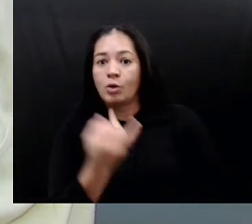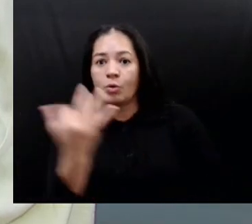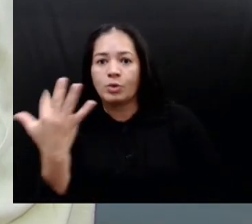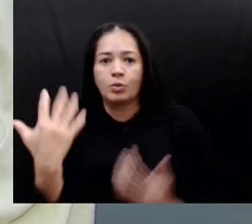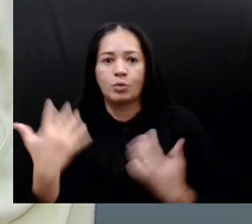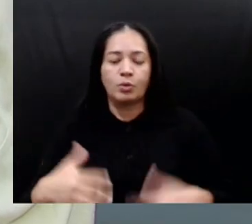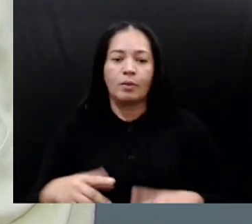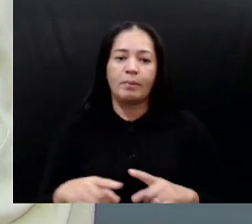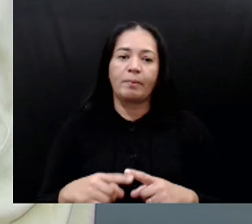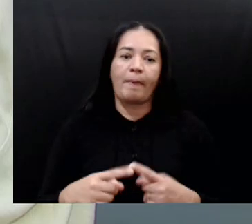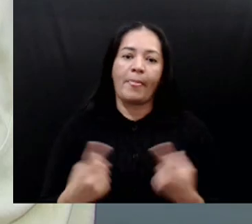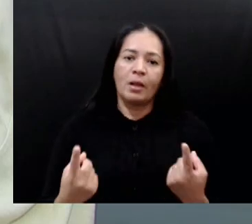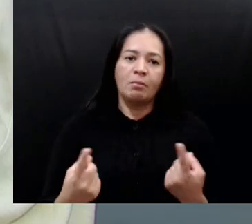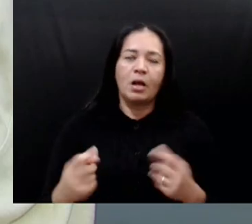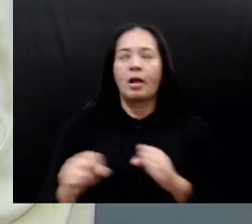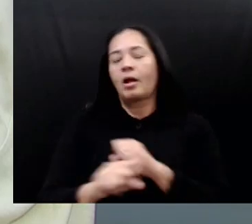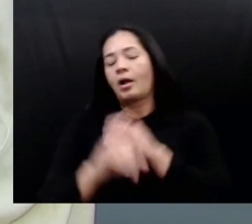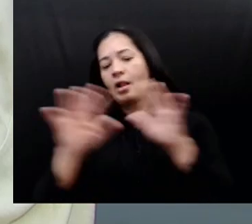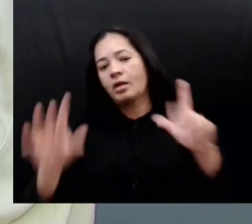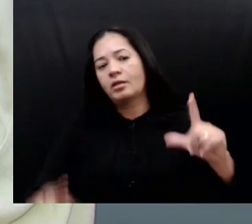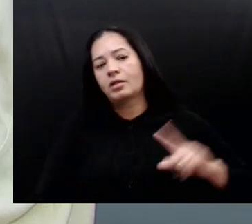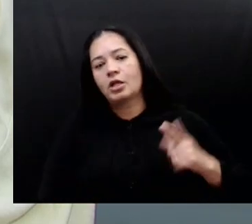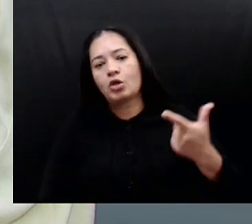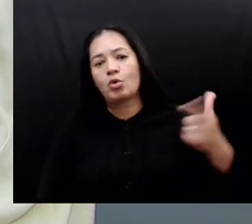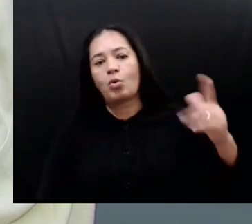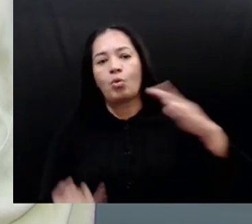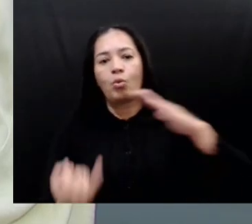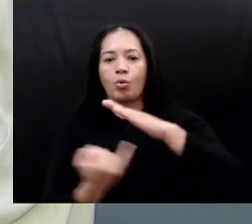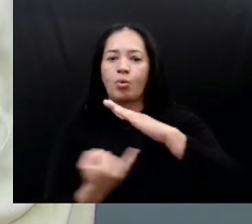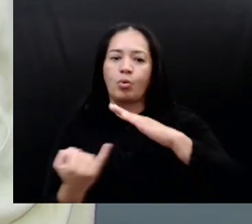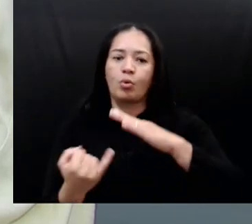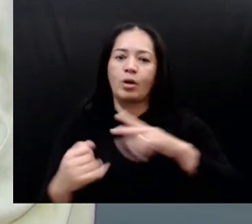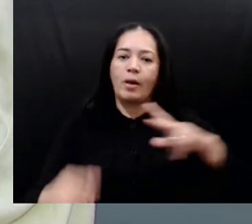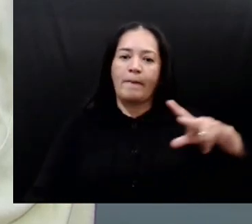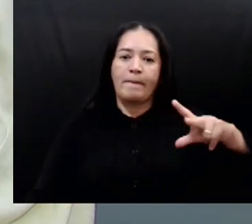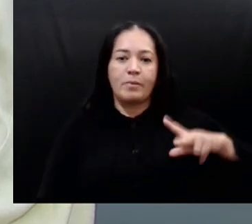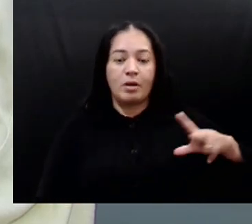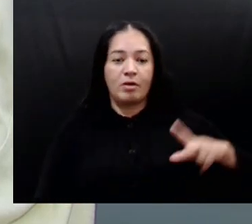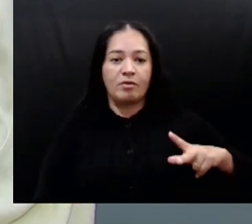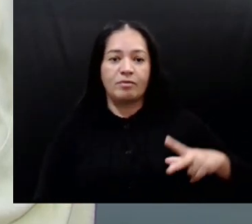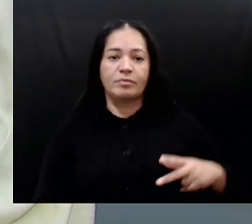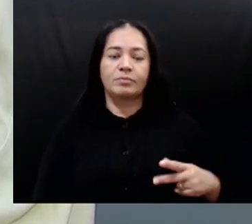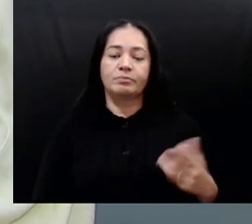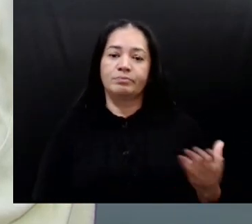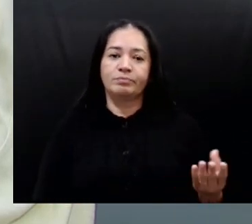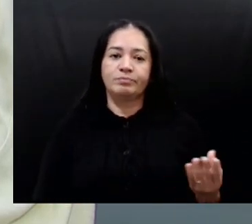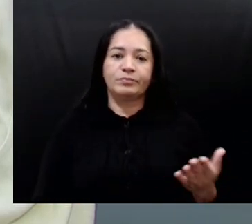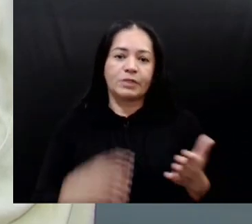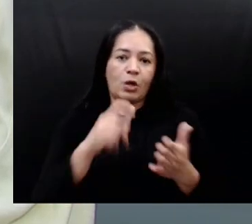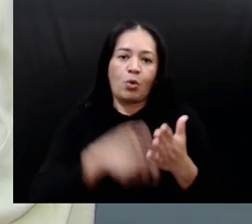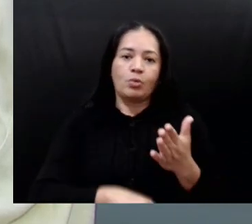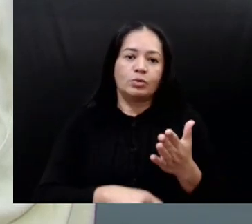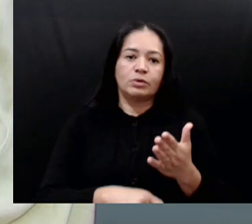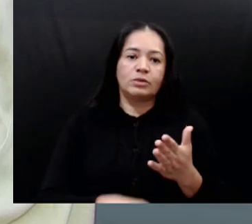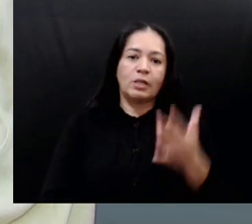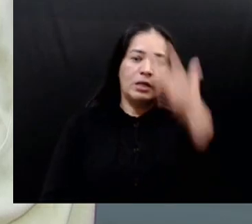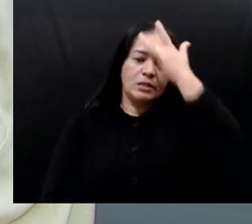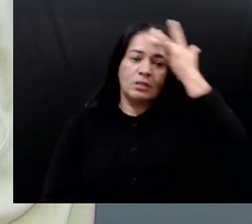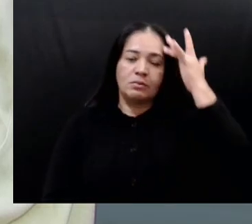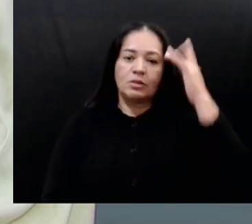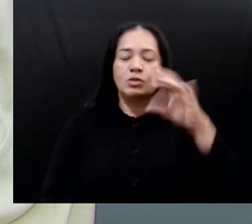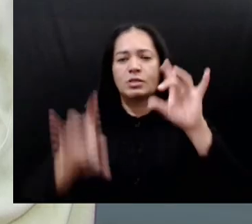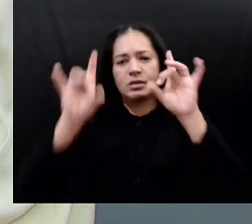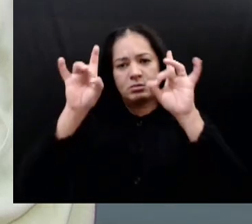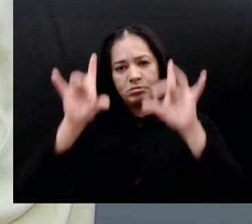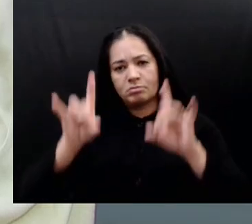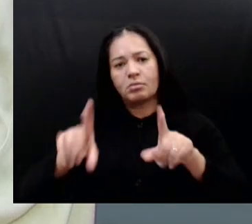é claro, existem outras instituições privadas, né? Enfim, que contratam às vezes especialistas também, né? Que não